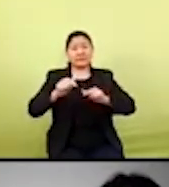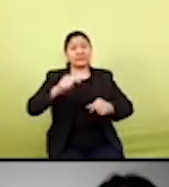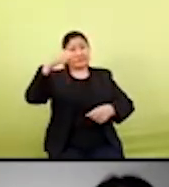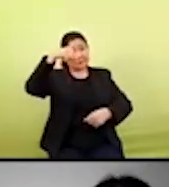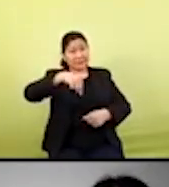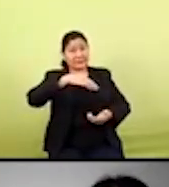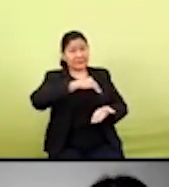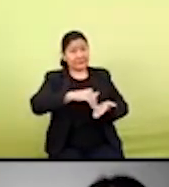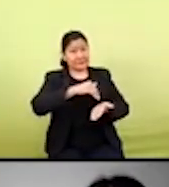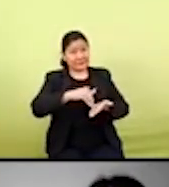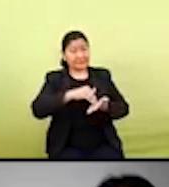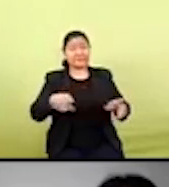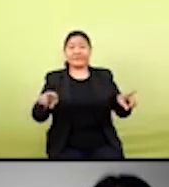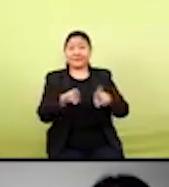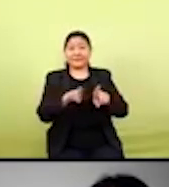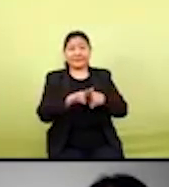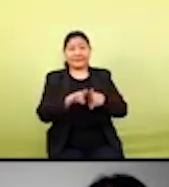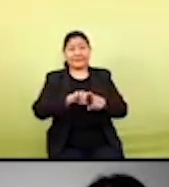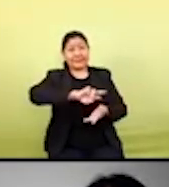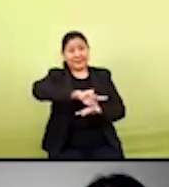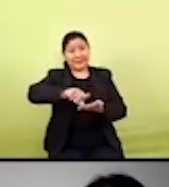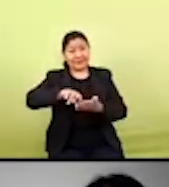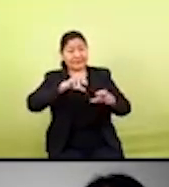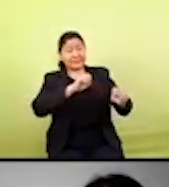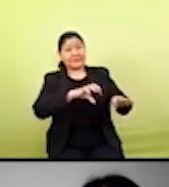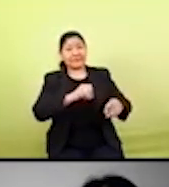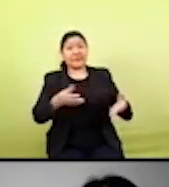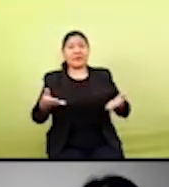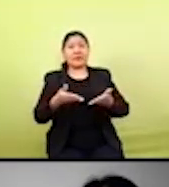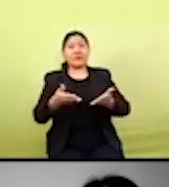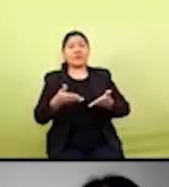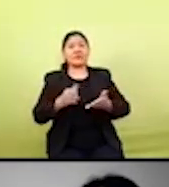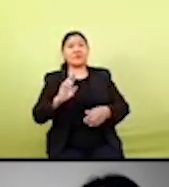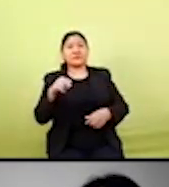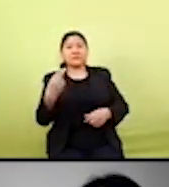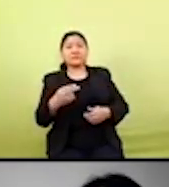Diversidade. Hoje, em alusão ao Agosto Lilás,